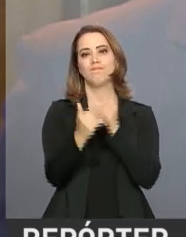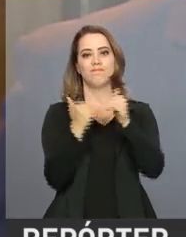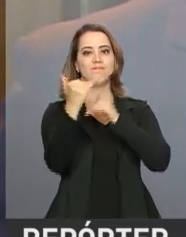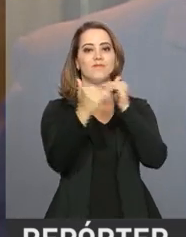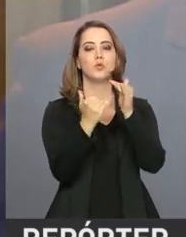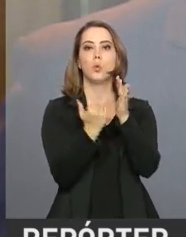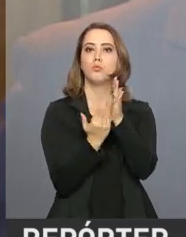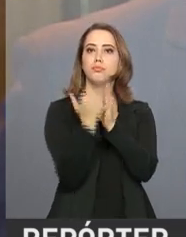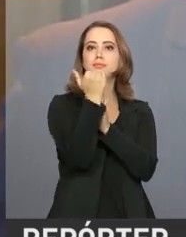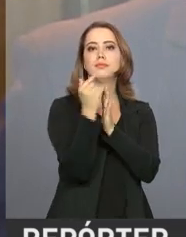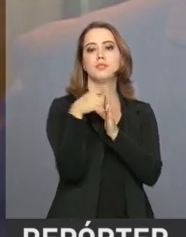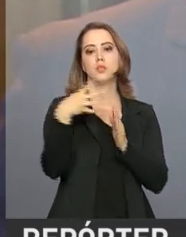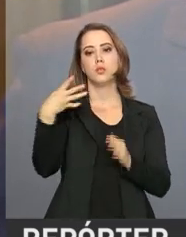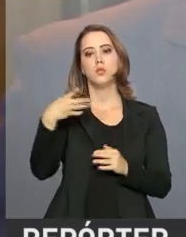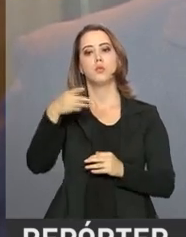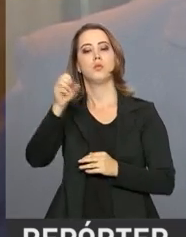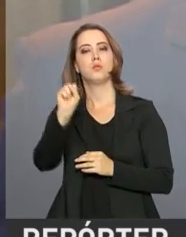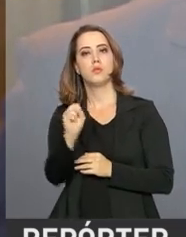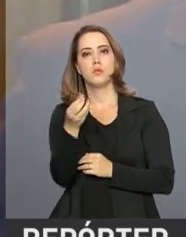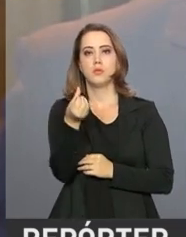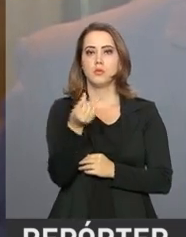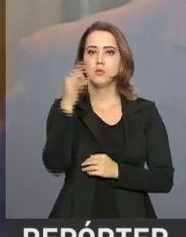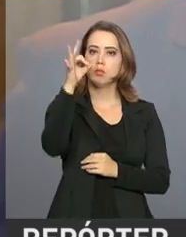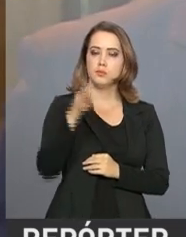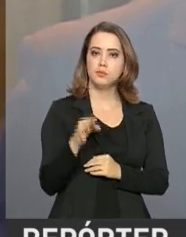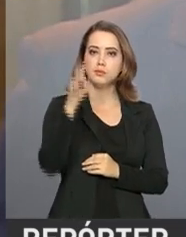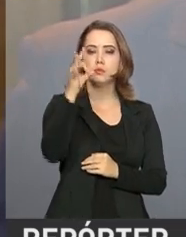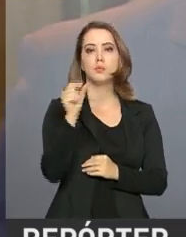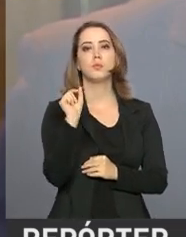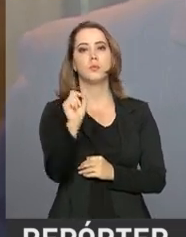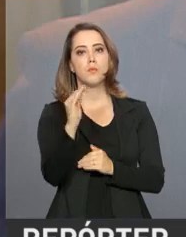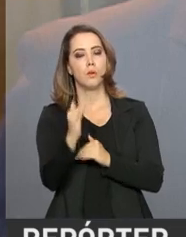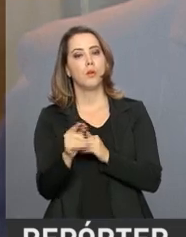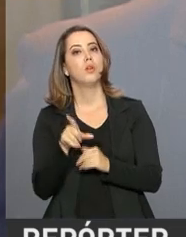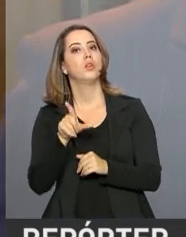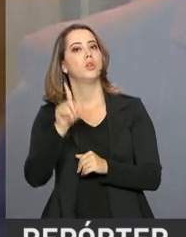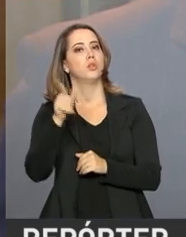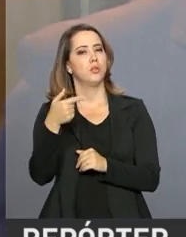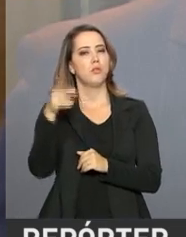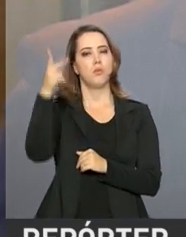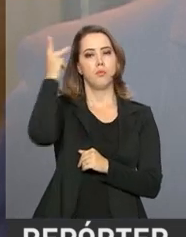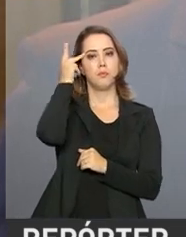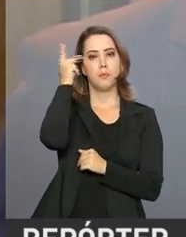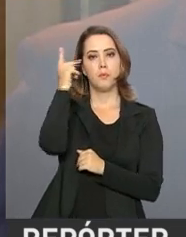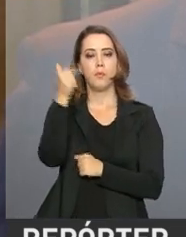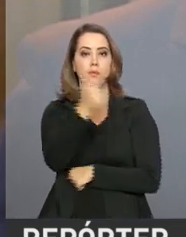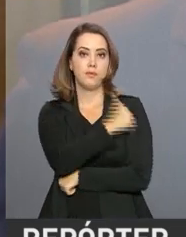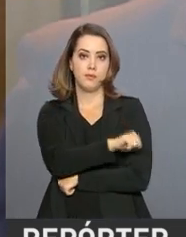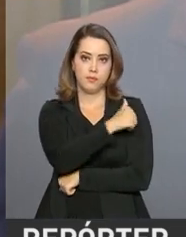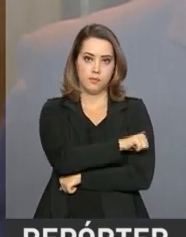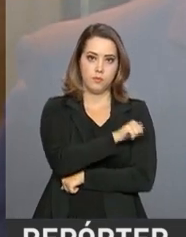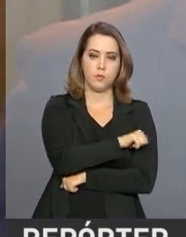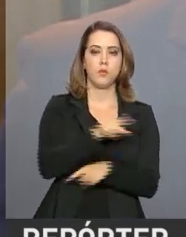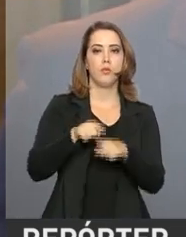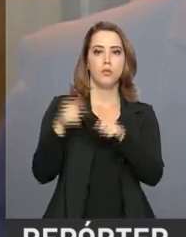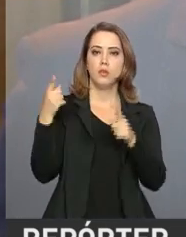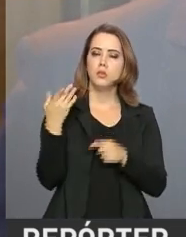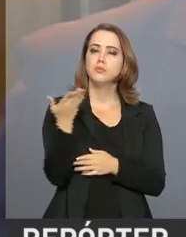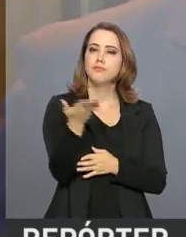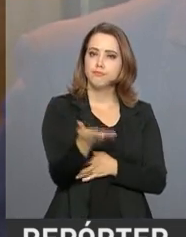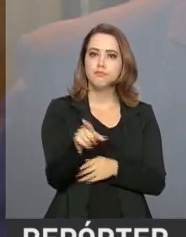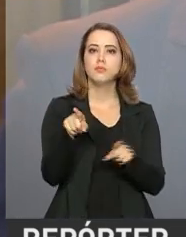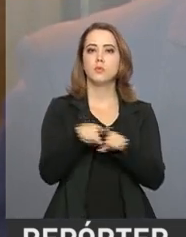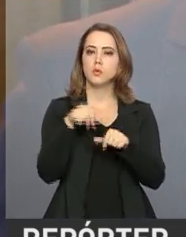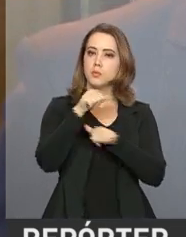486 por. a maior parte dos cursos de pós--graduação está em São Paulo e Rio de Janeiro mas esse quadro está